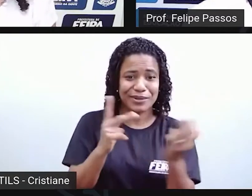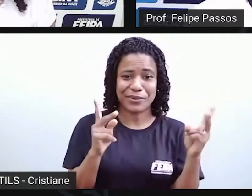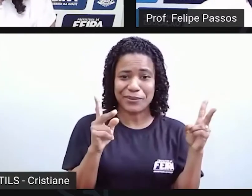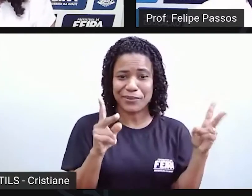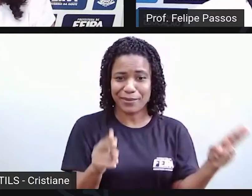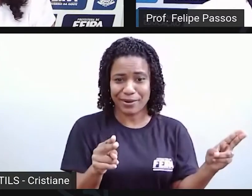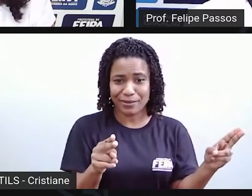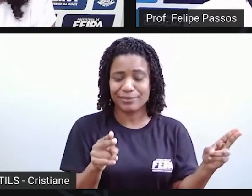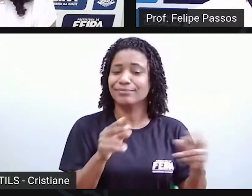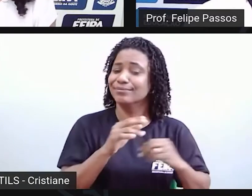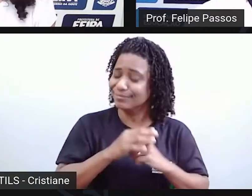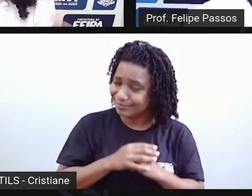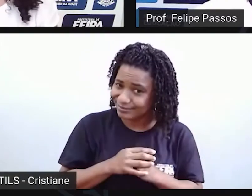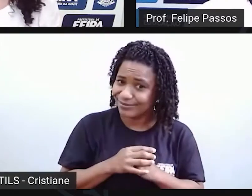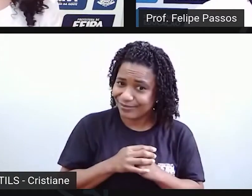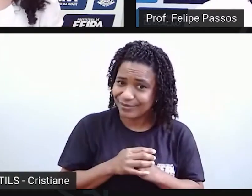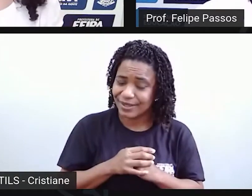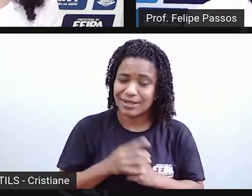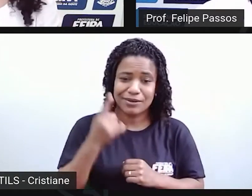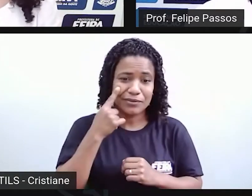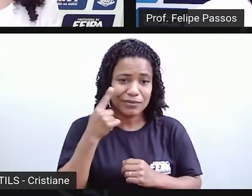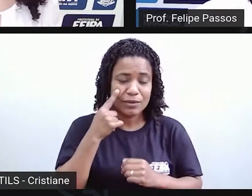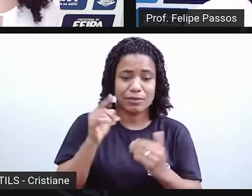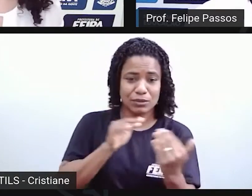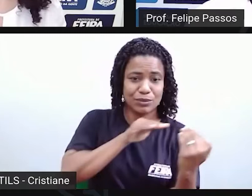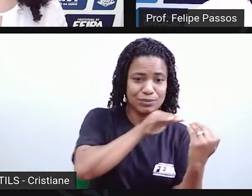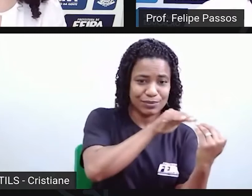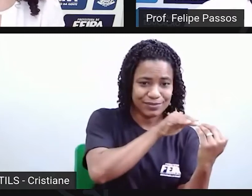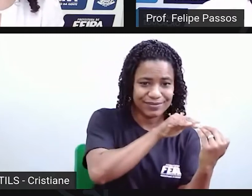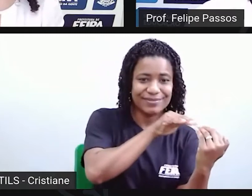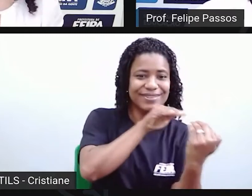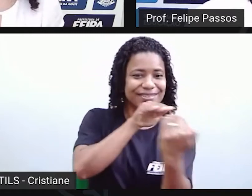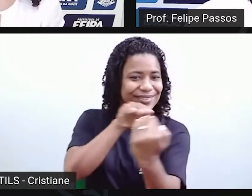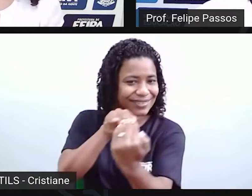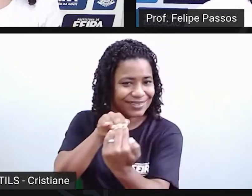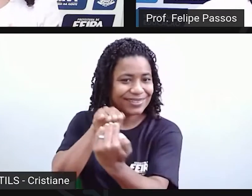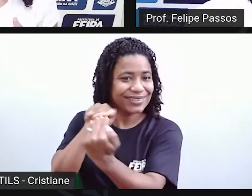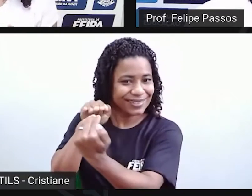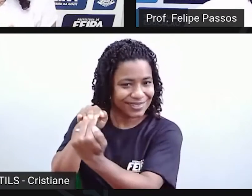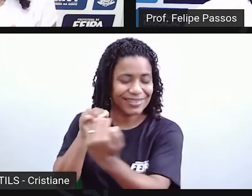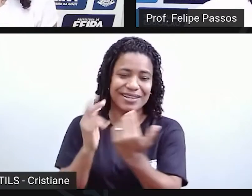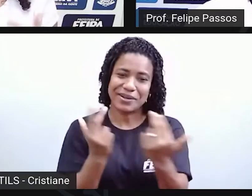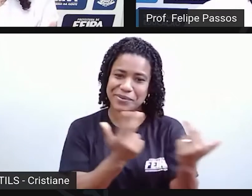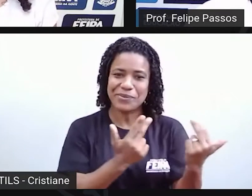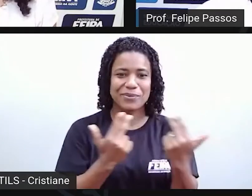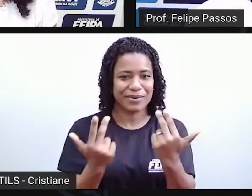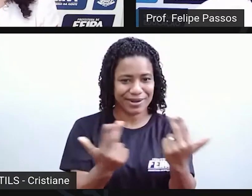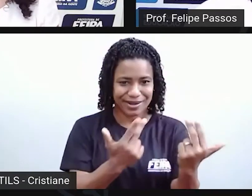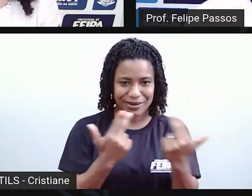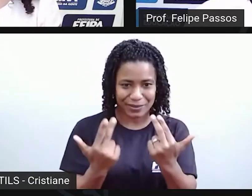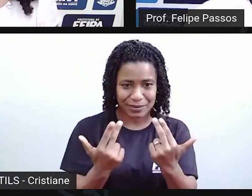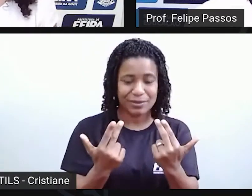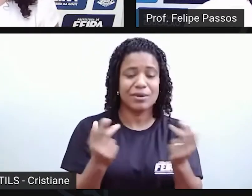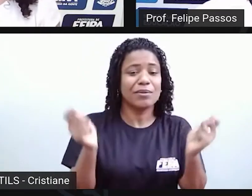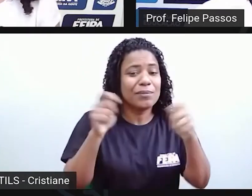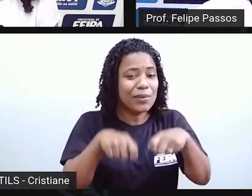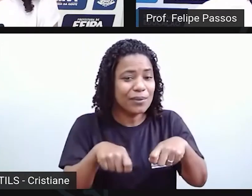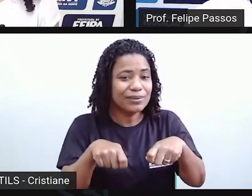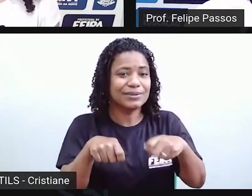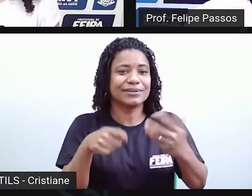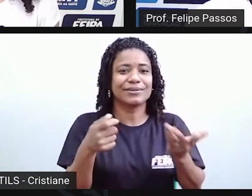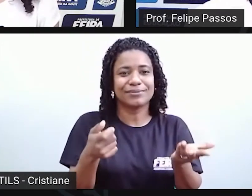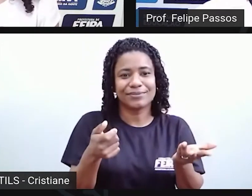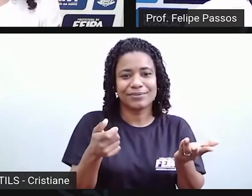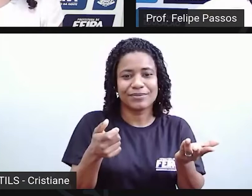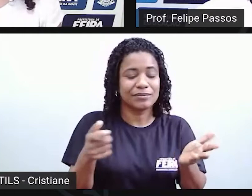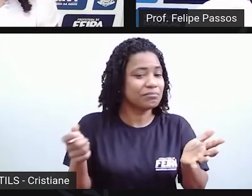quais eu tenho afinidade, na internet a gente também vai buscar esse tipo de afinidade. E isso é válido tanto para a busca